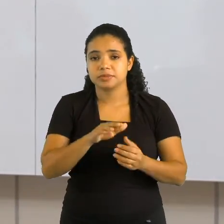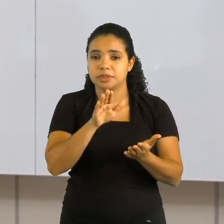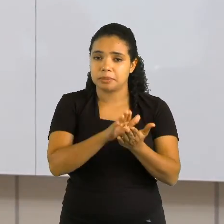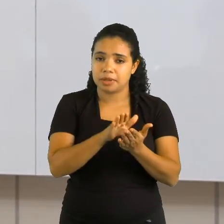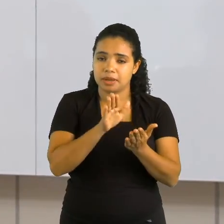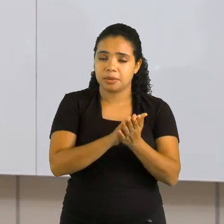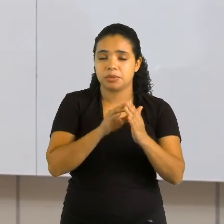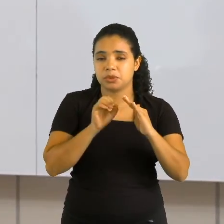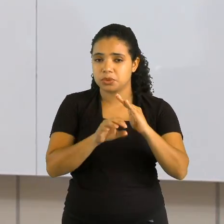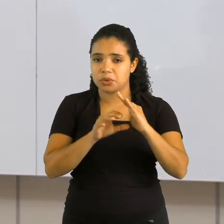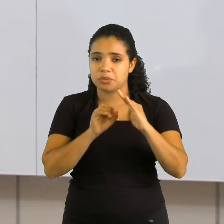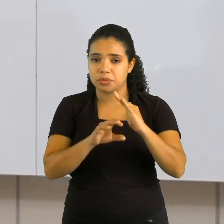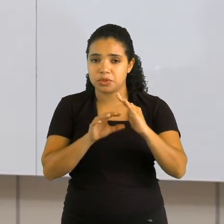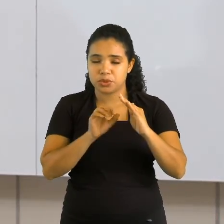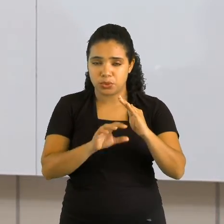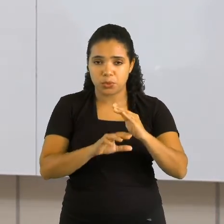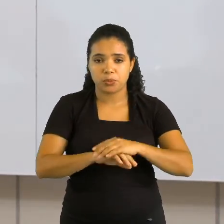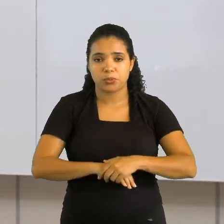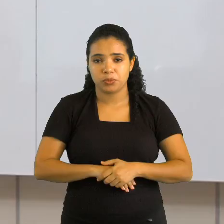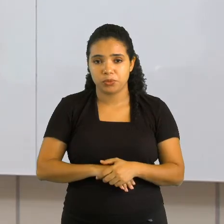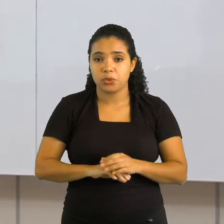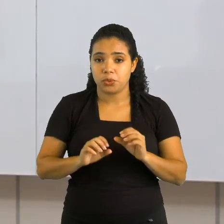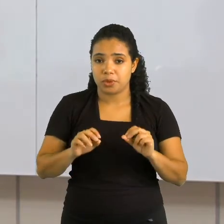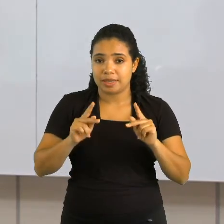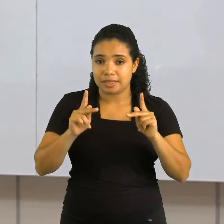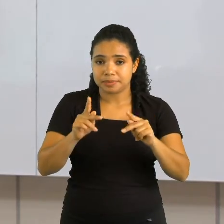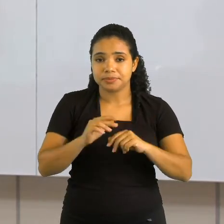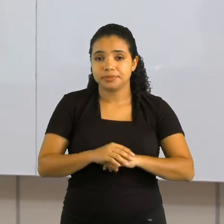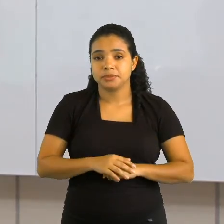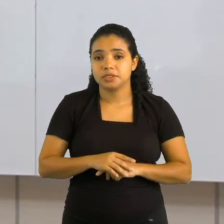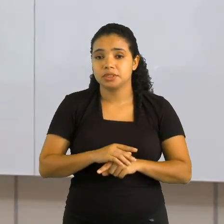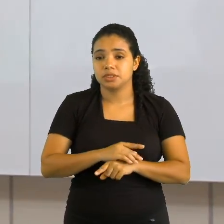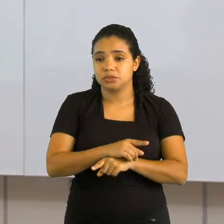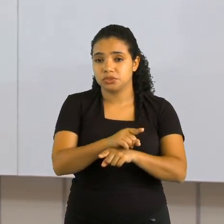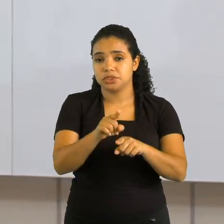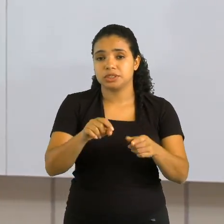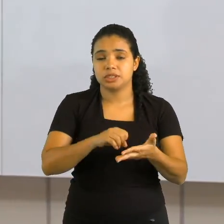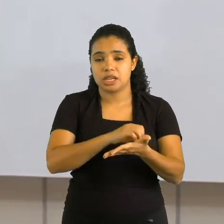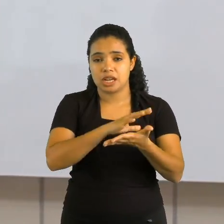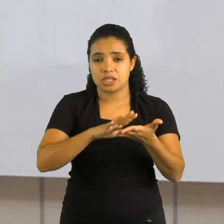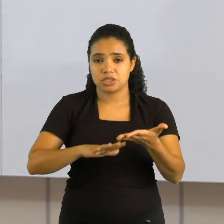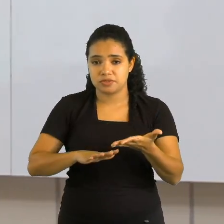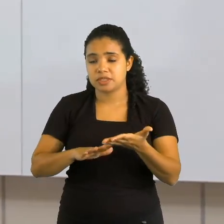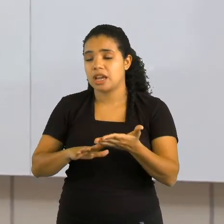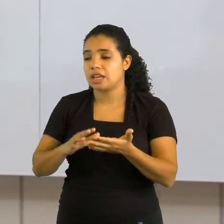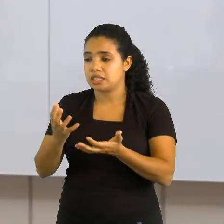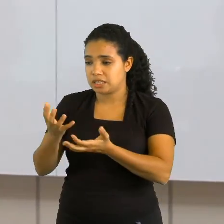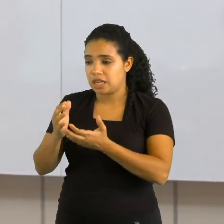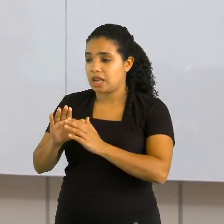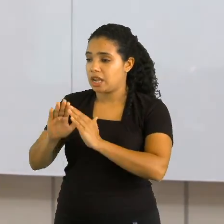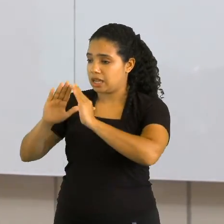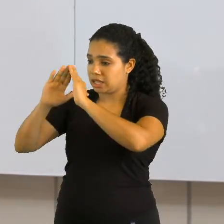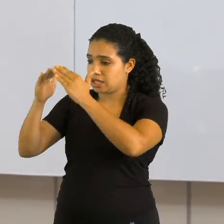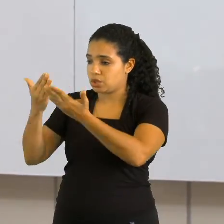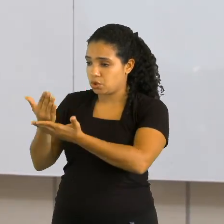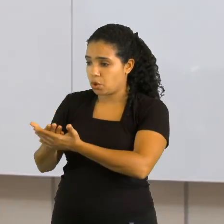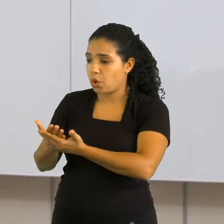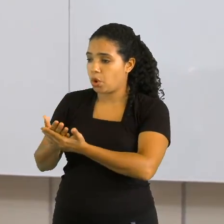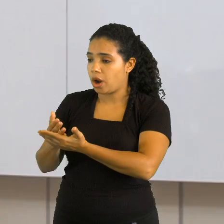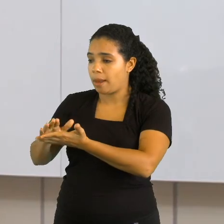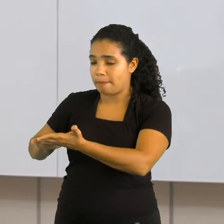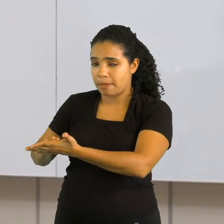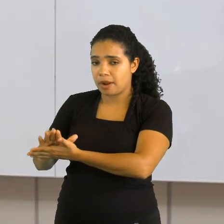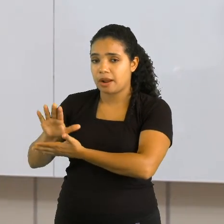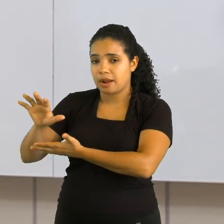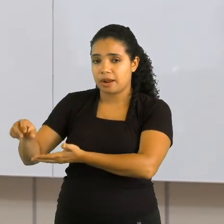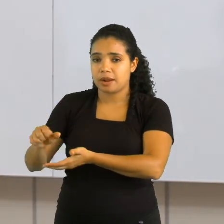Palmas Homeschool, tá bom? Para buscar as atividadezinhas lá na escola, só para